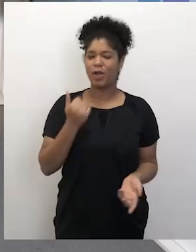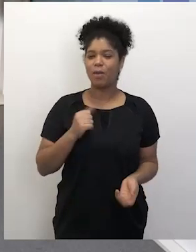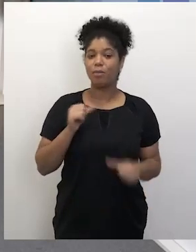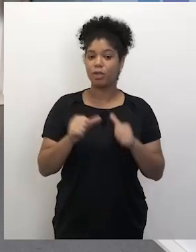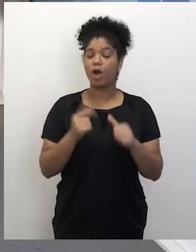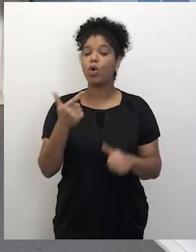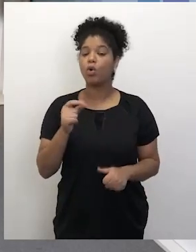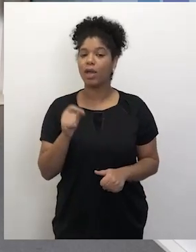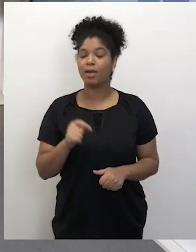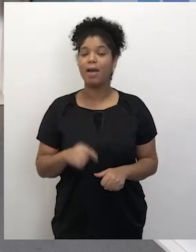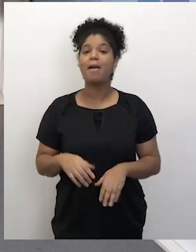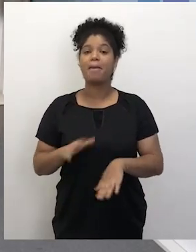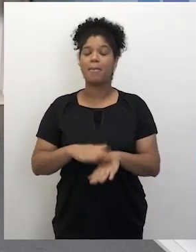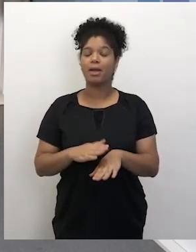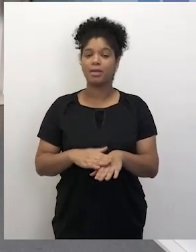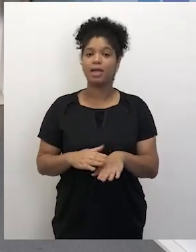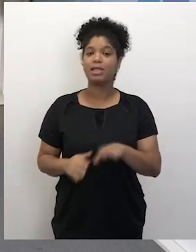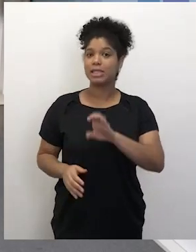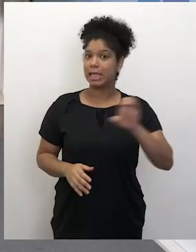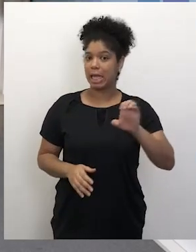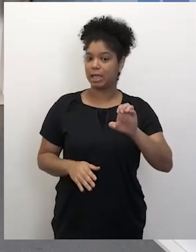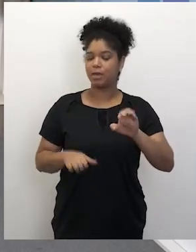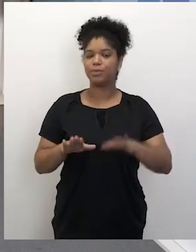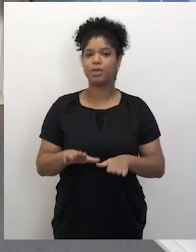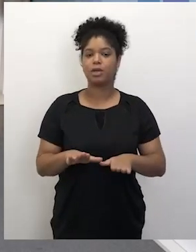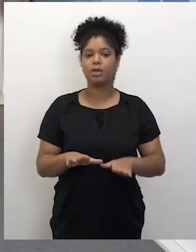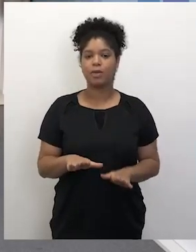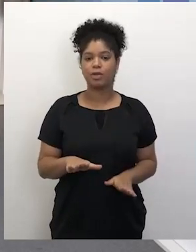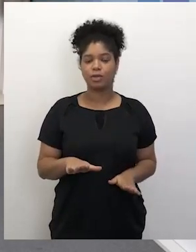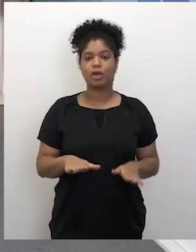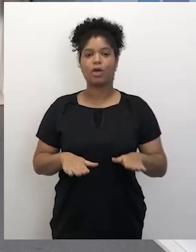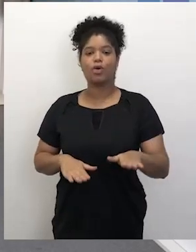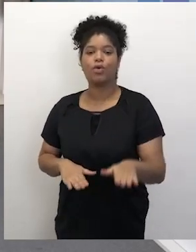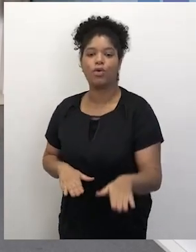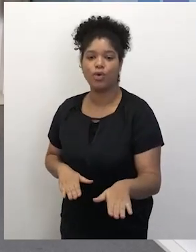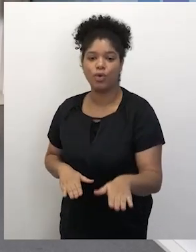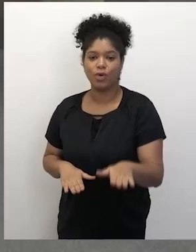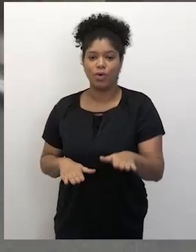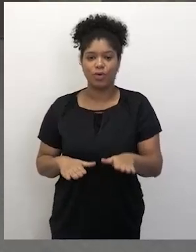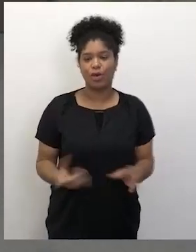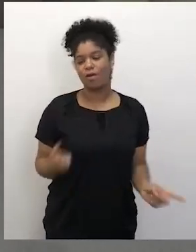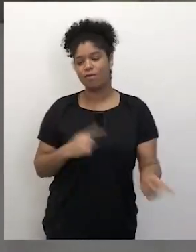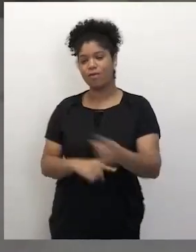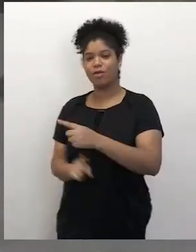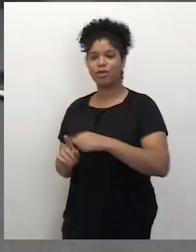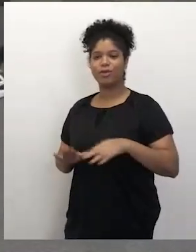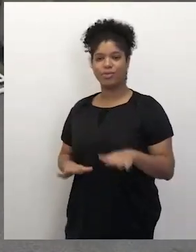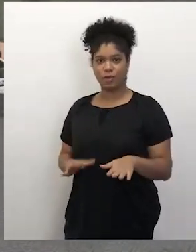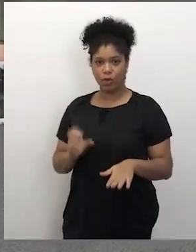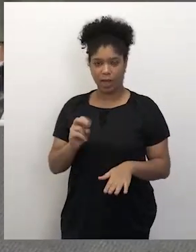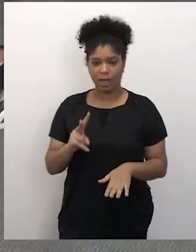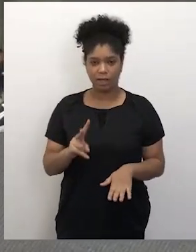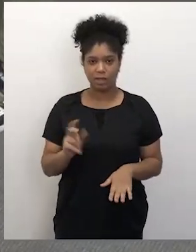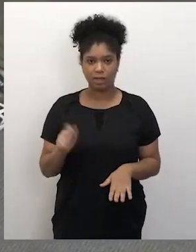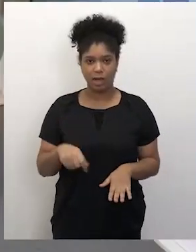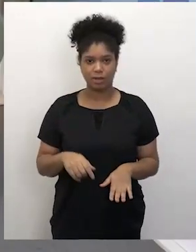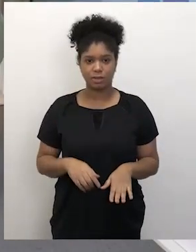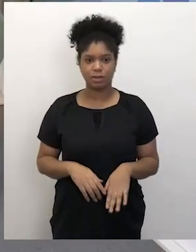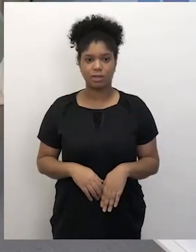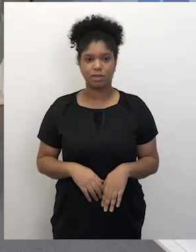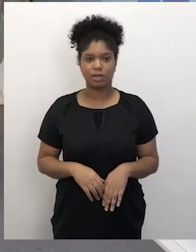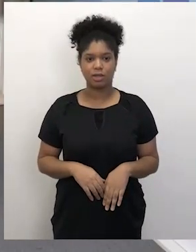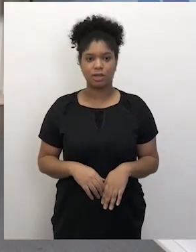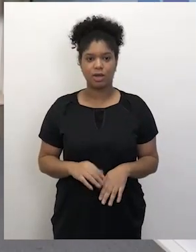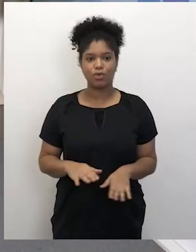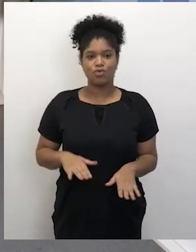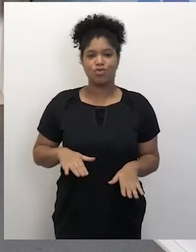Perna esquerda. Um. Vai, finge que vai, volta e vou de verdade. Eu gosto de dar uma subidinha assim. É, vamos.